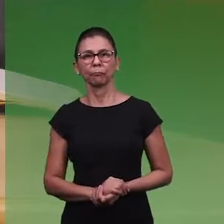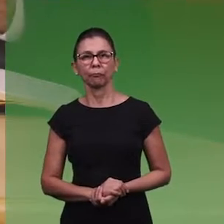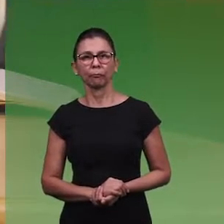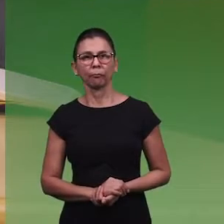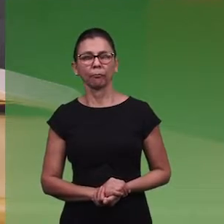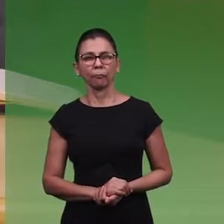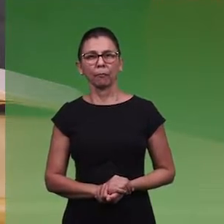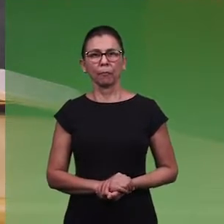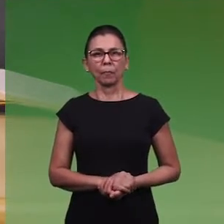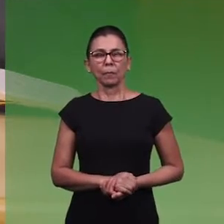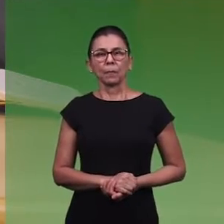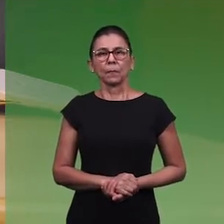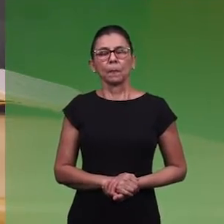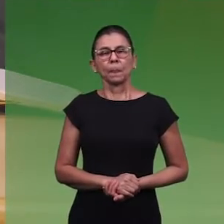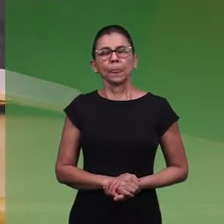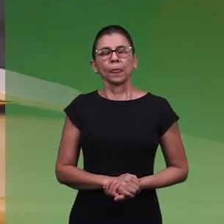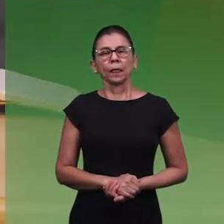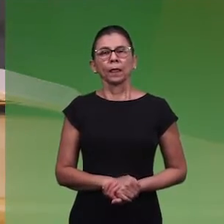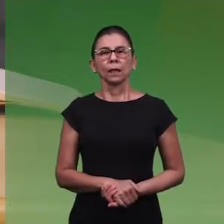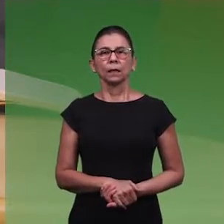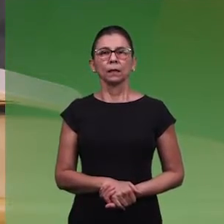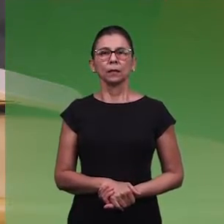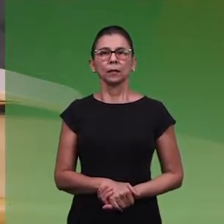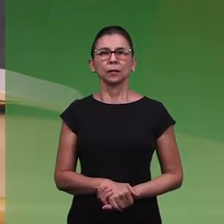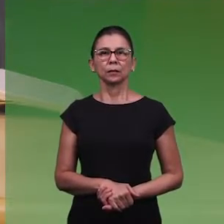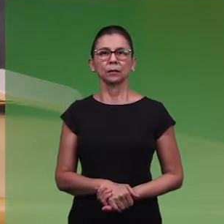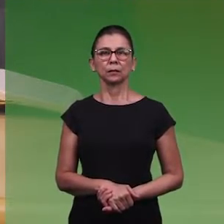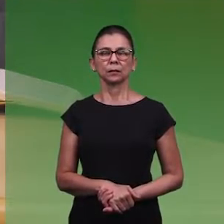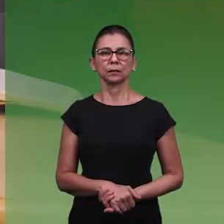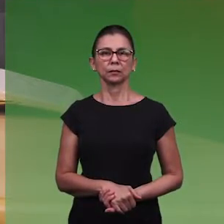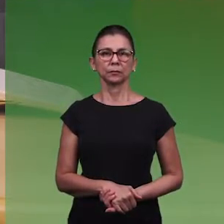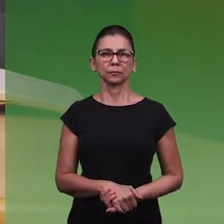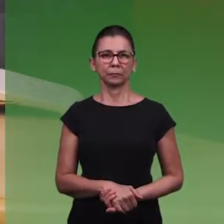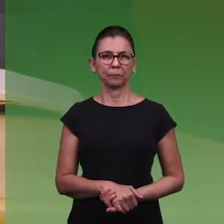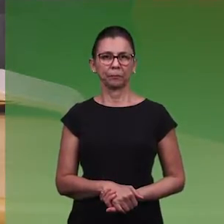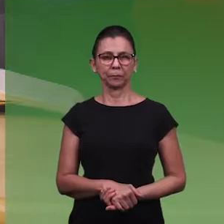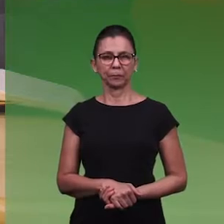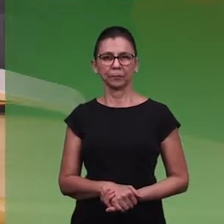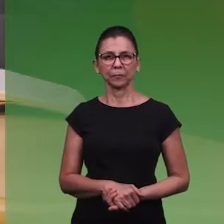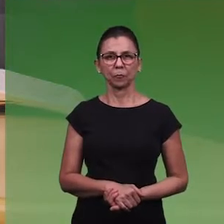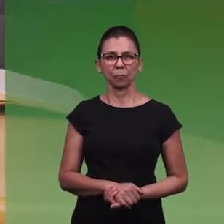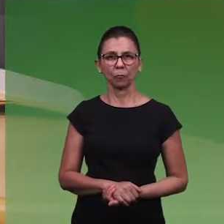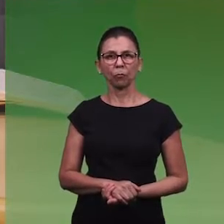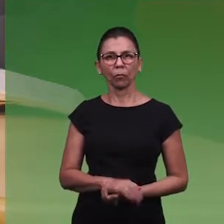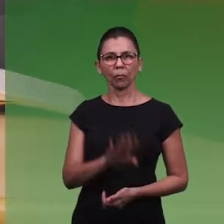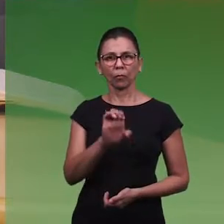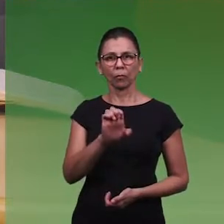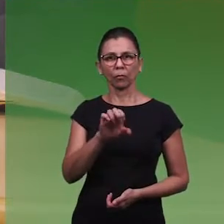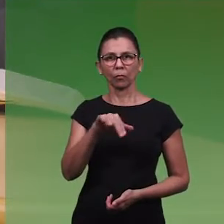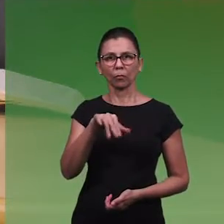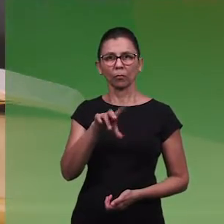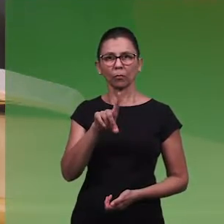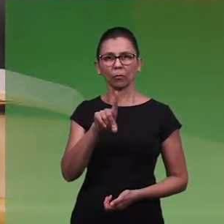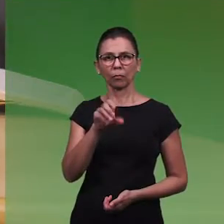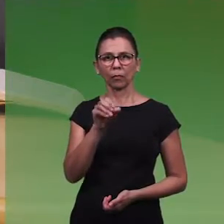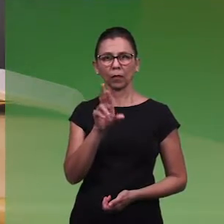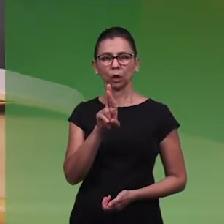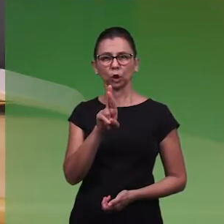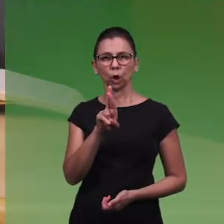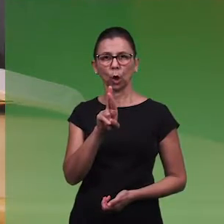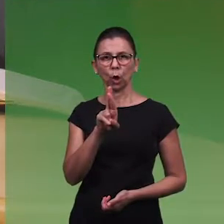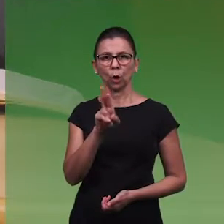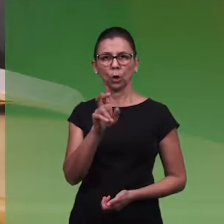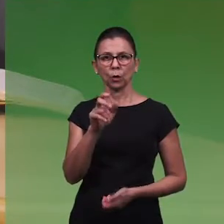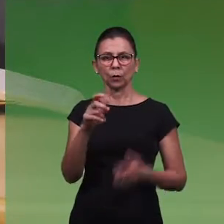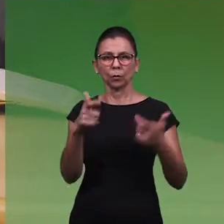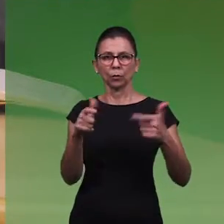Saul caiu estirado. Uma observação com relação a esse local Endor, que significa lugar habitado, entre parênteses,